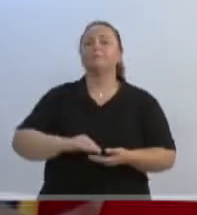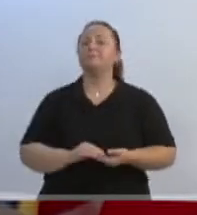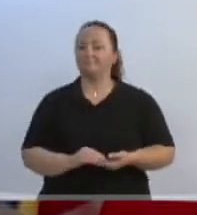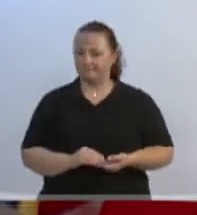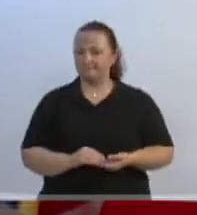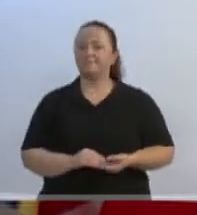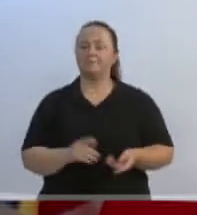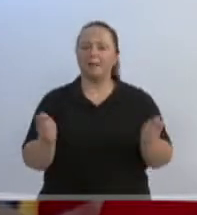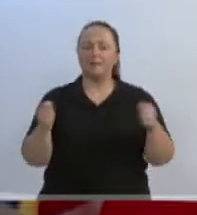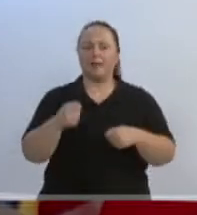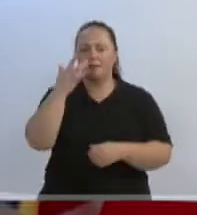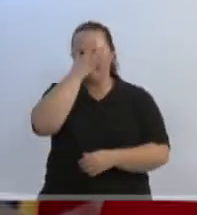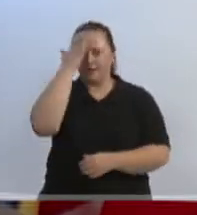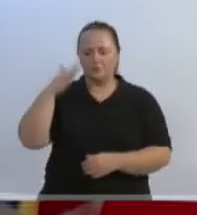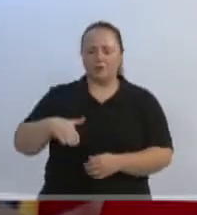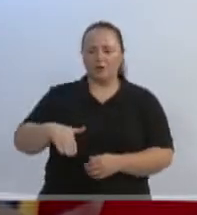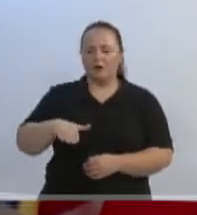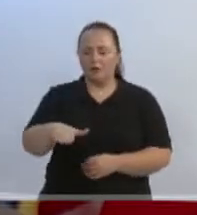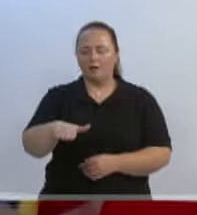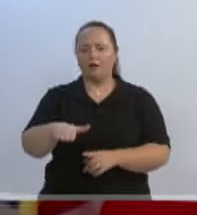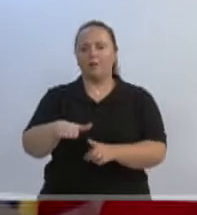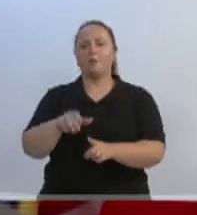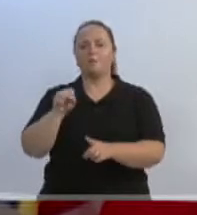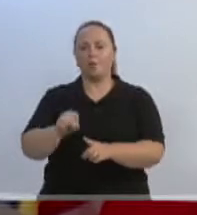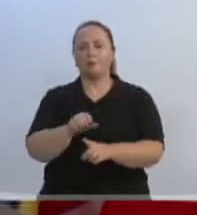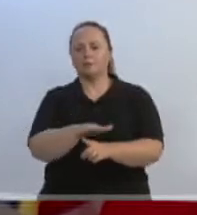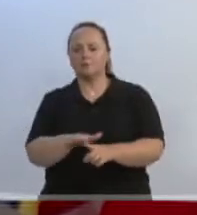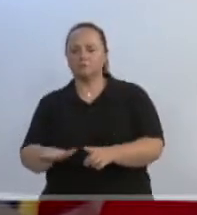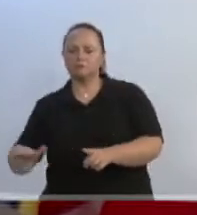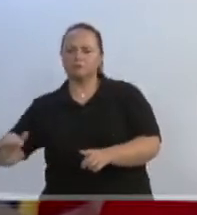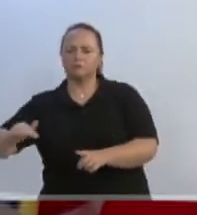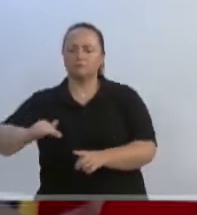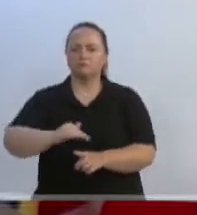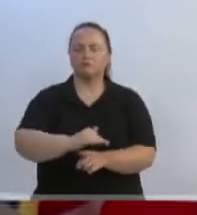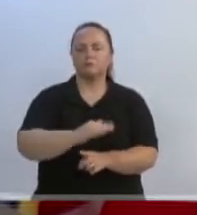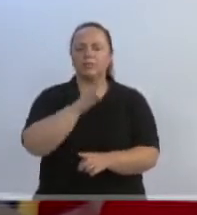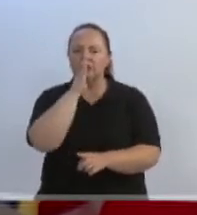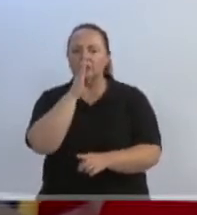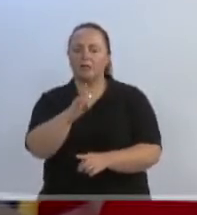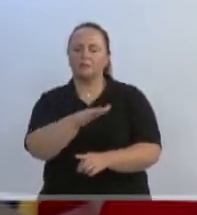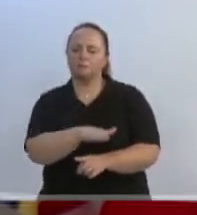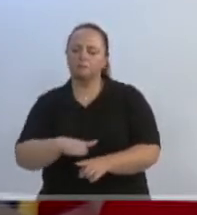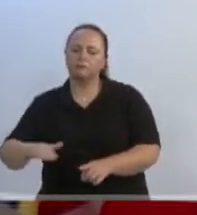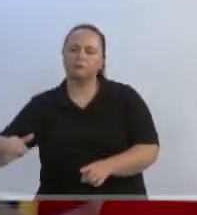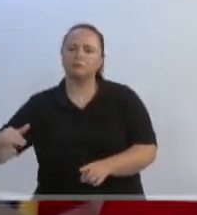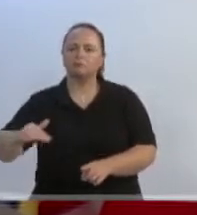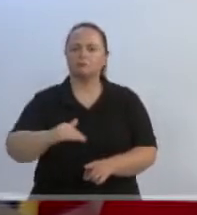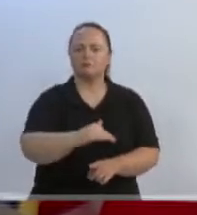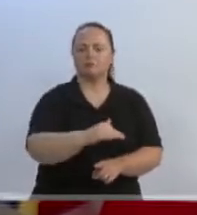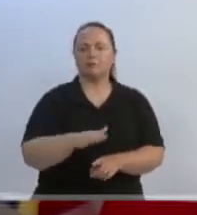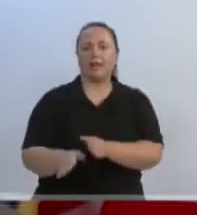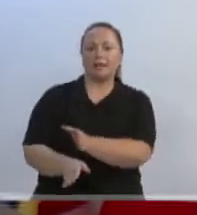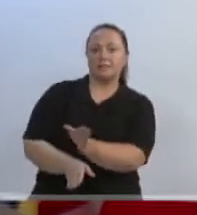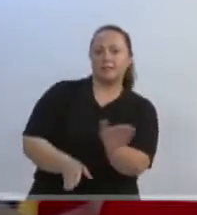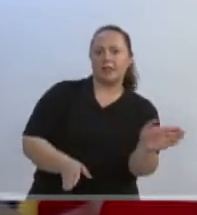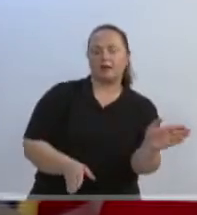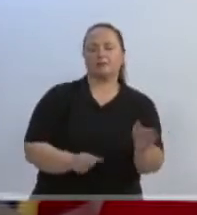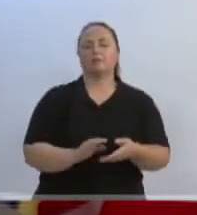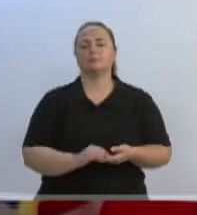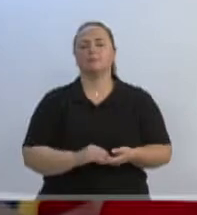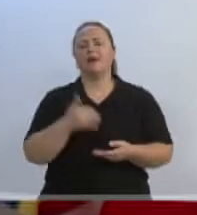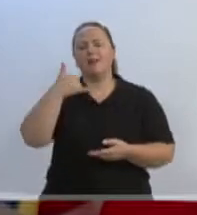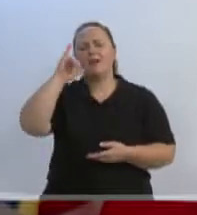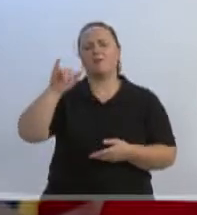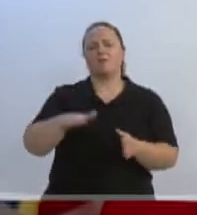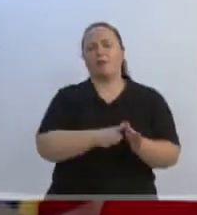saírem da rua 30 de agosto possam já em directo a marechal rondon a esquerda e não tenham que ir